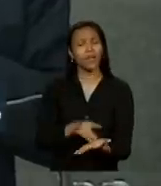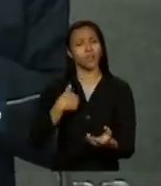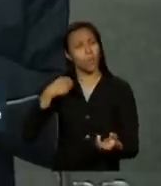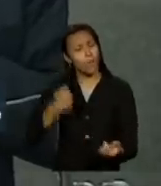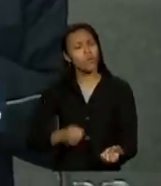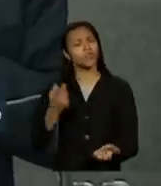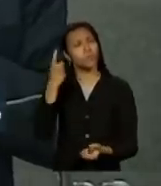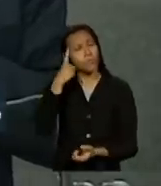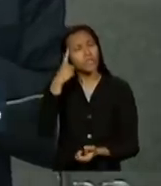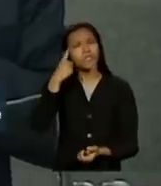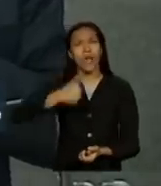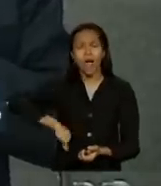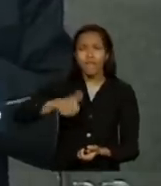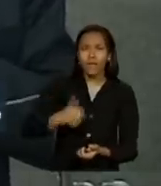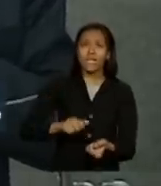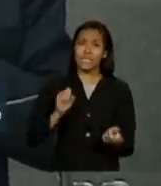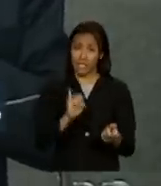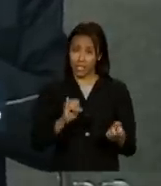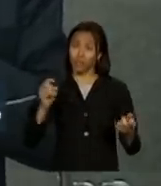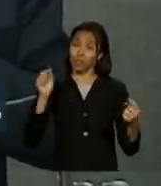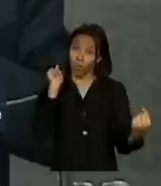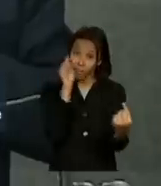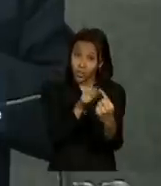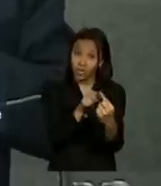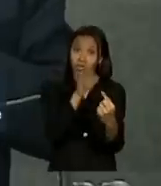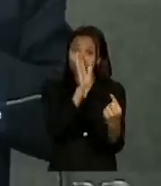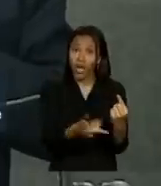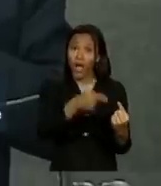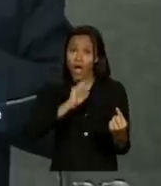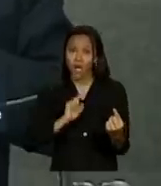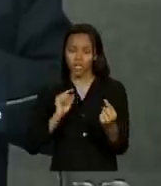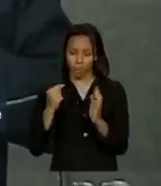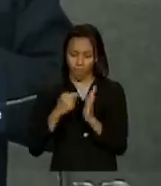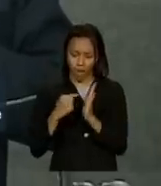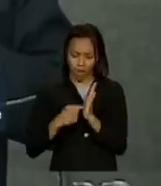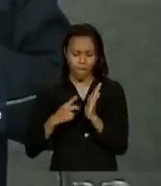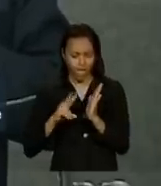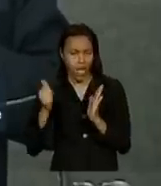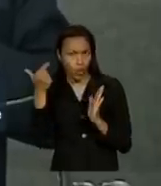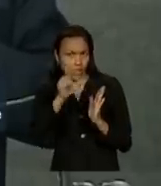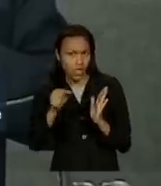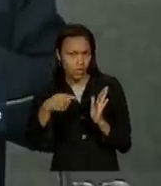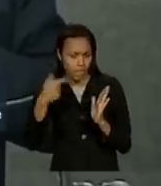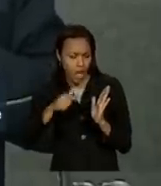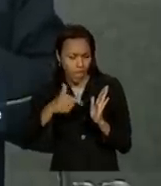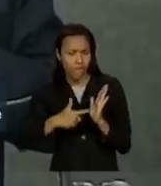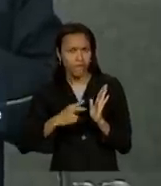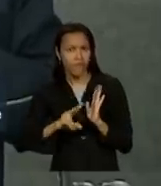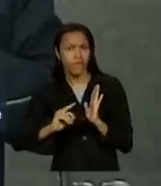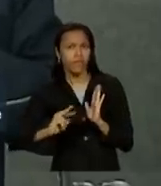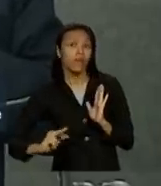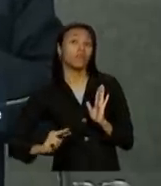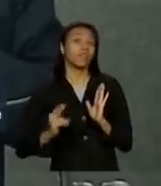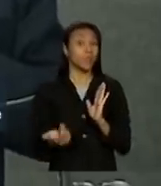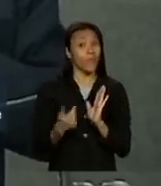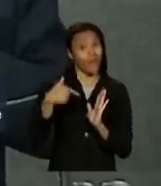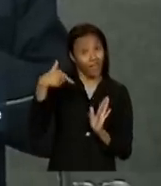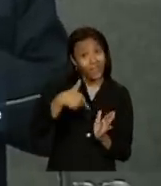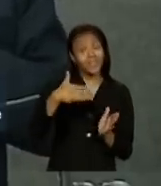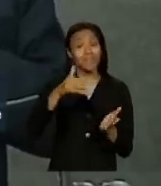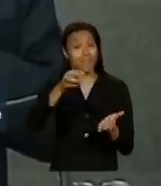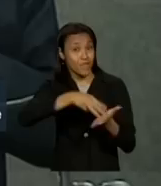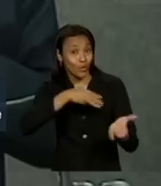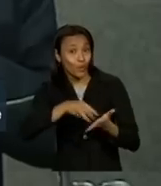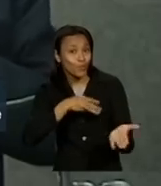analisar se esses objetivos definidos vão acontecer ou não vão acontecer essa metodologia vamos dizer ela